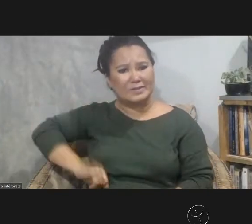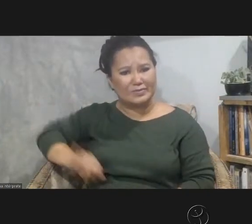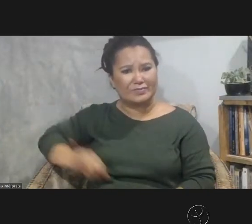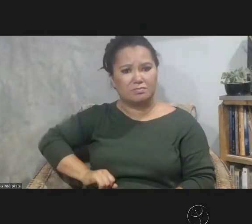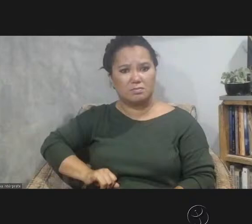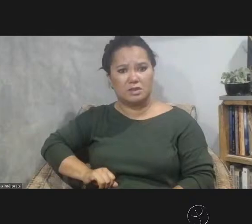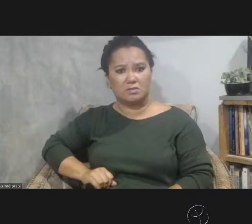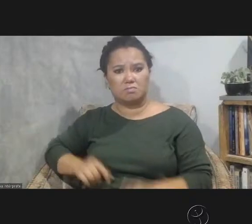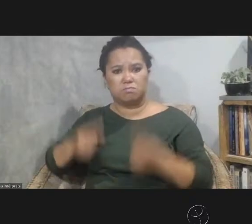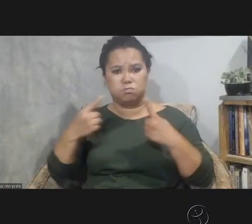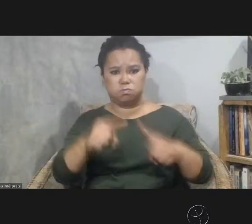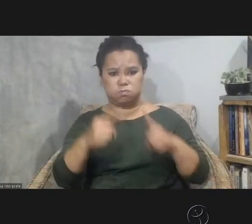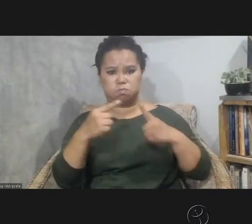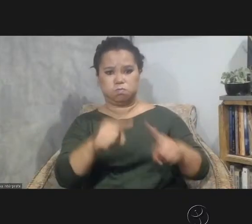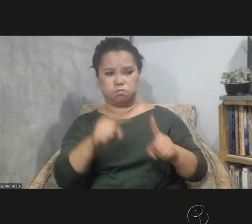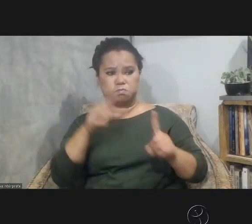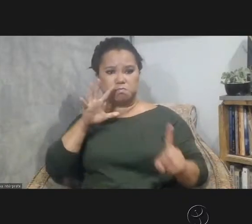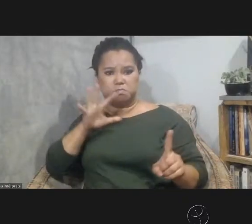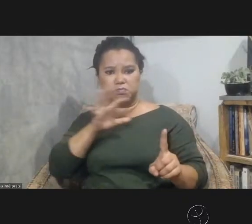problema e